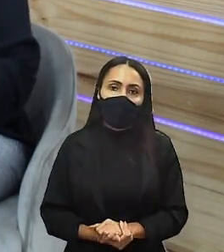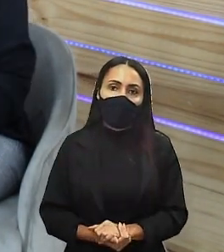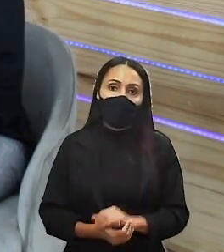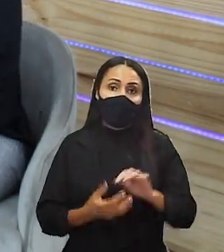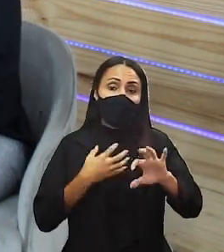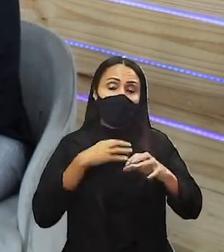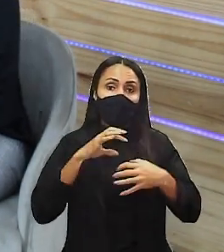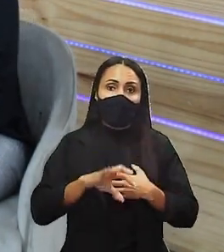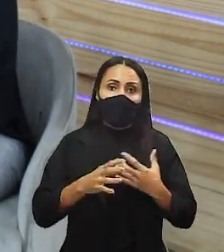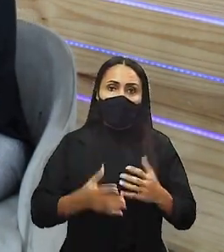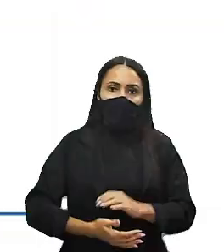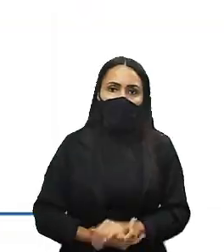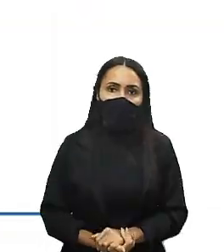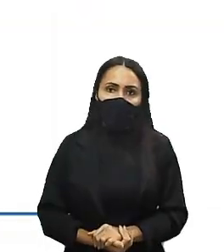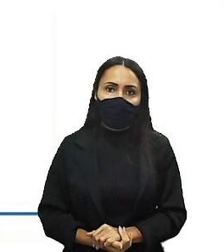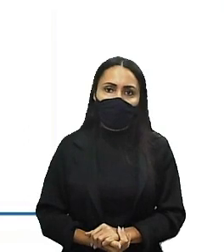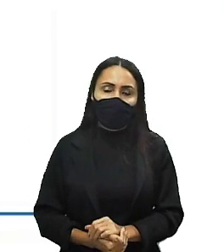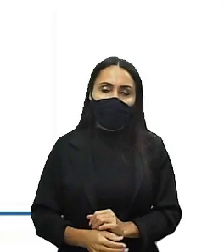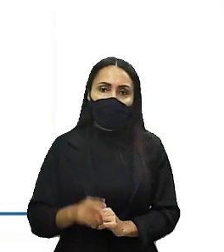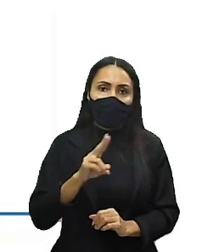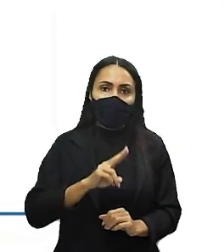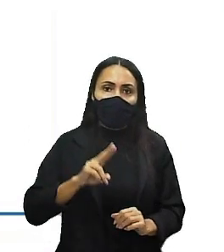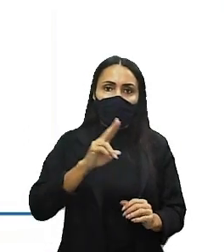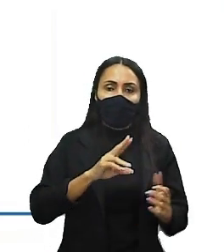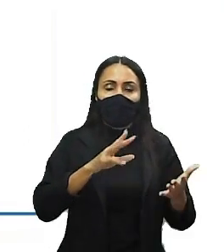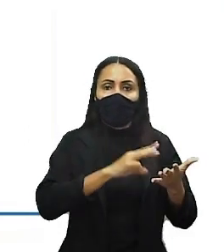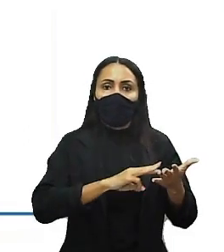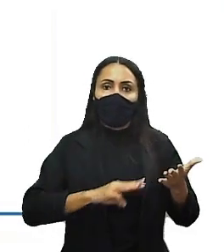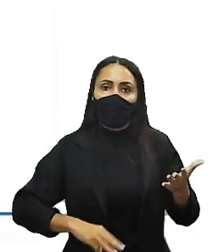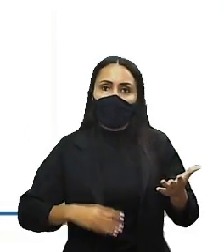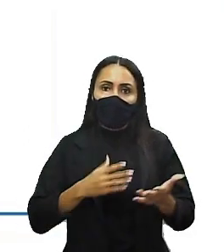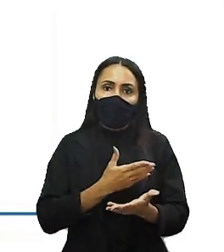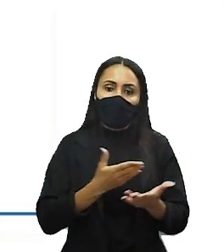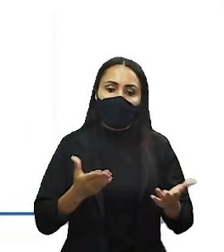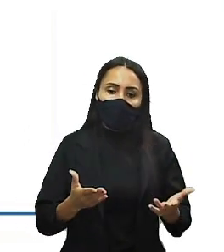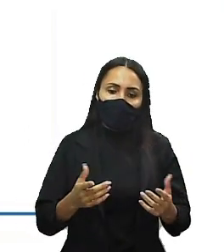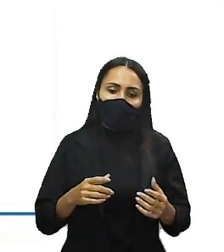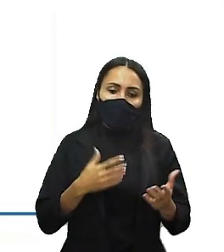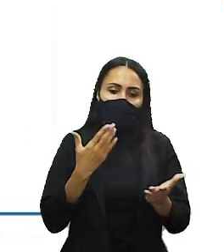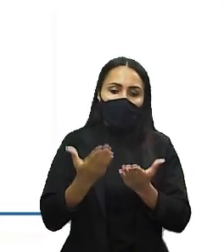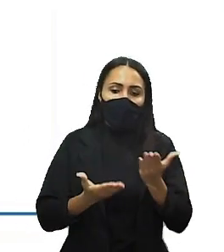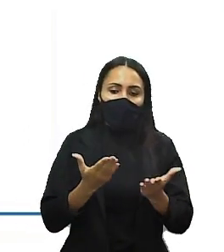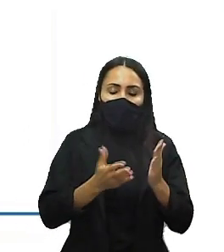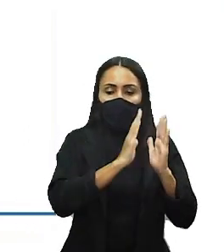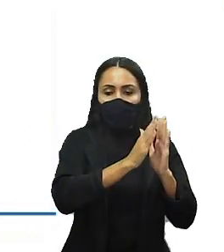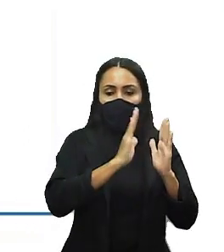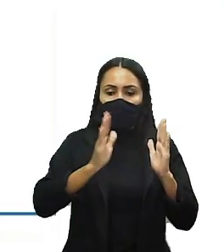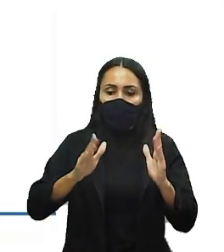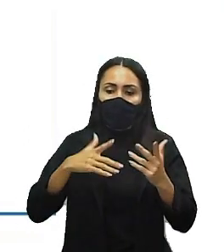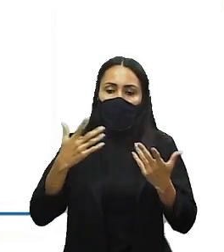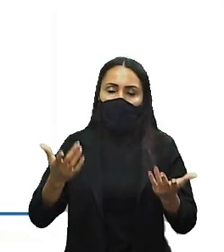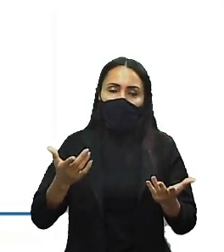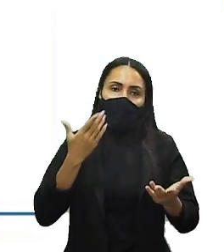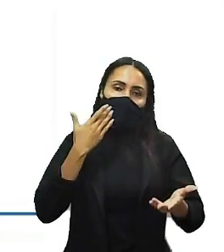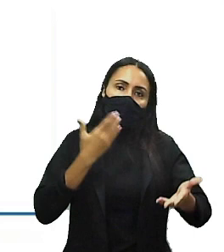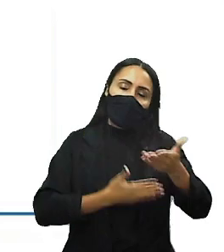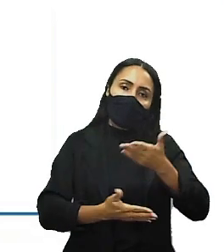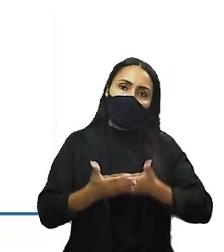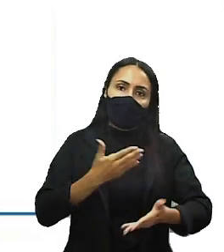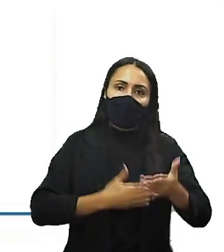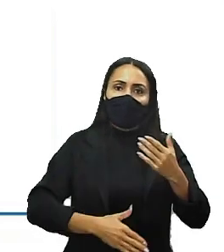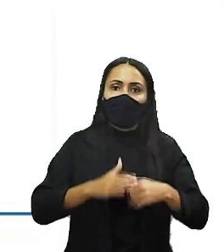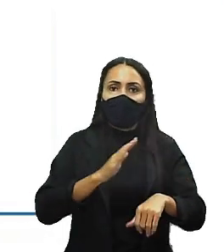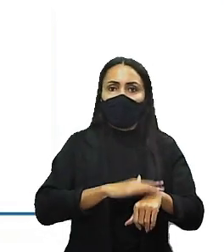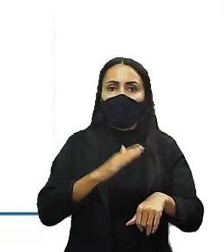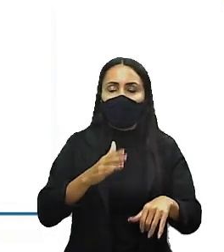empatia, né? Utiliza a metodologia ativa nas atividades oferecidas pela biblioteca, fazendo o usuário interagir mais